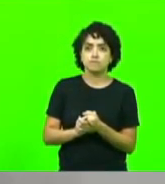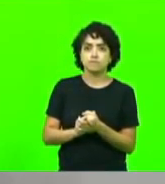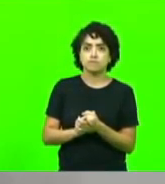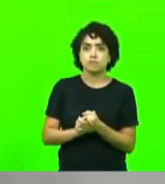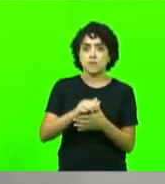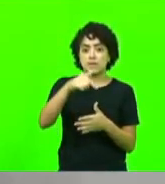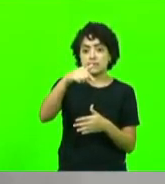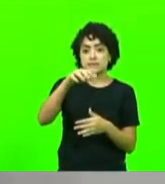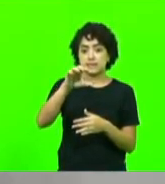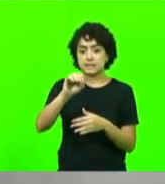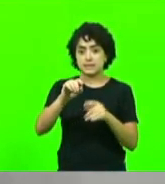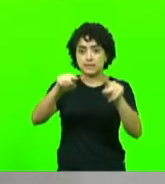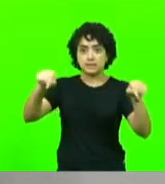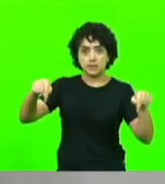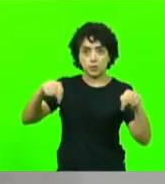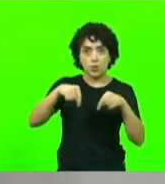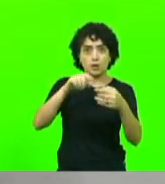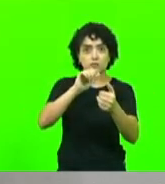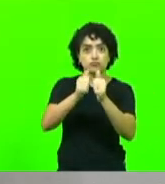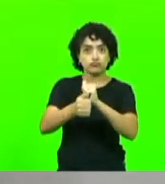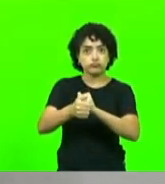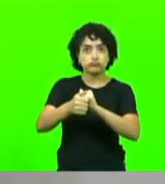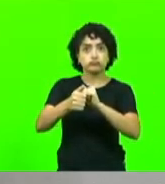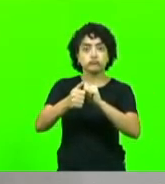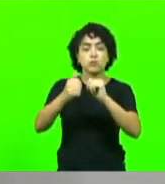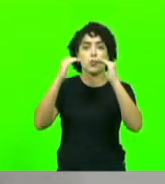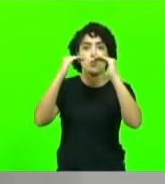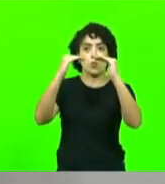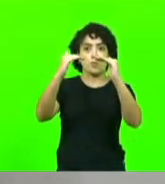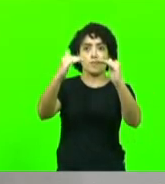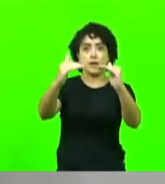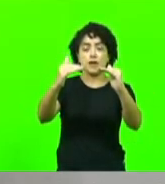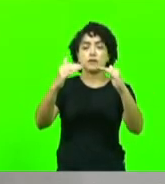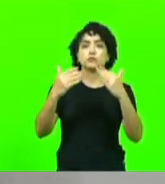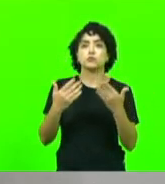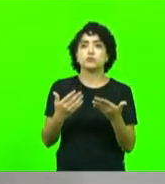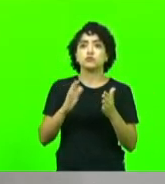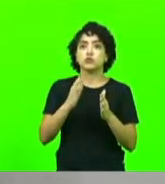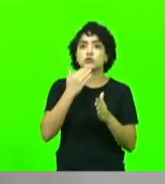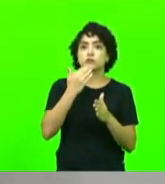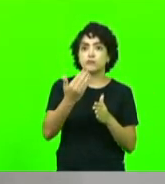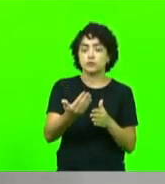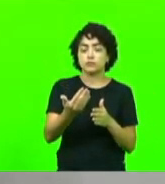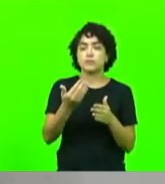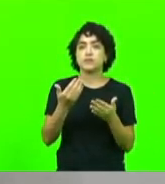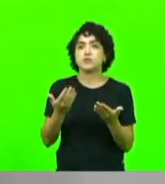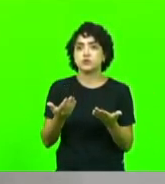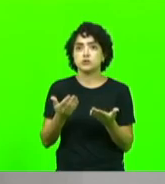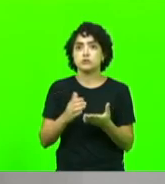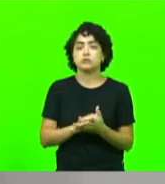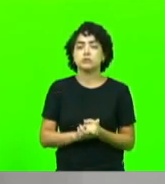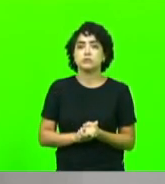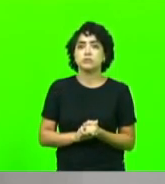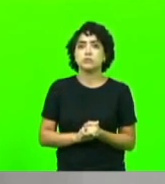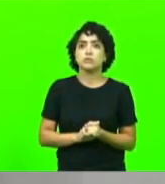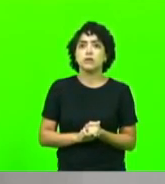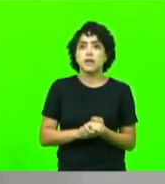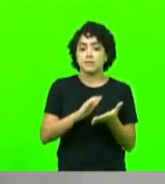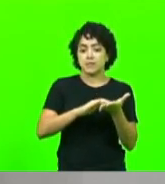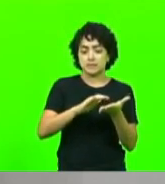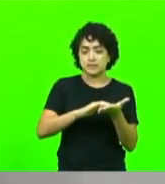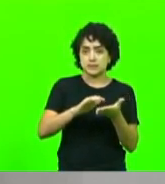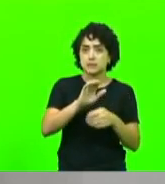quadras de esporte e ginásios cobertos, dos quais eu tinha feito uma solicitação há poucos dias atrás para a Secretaria de